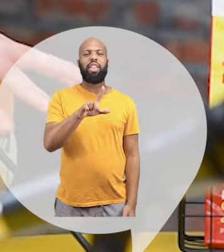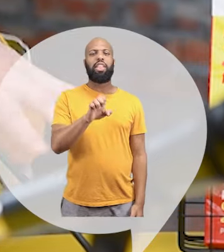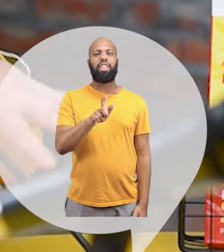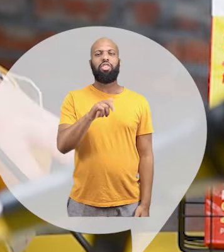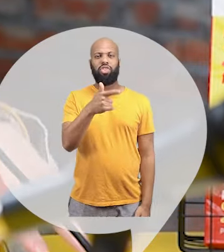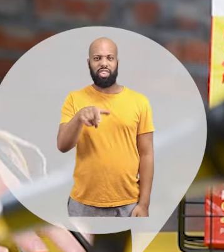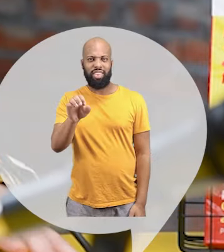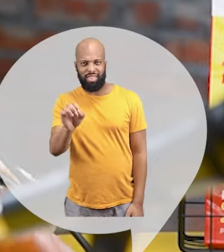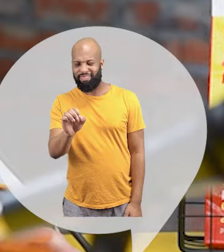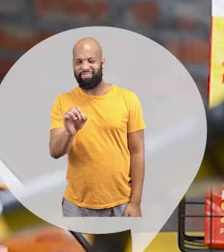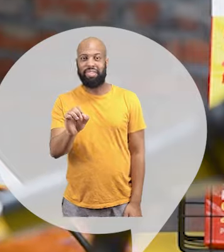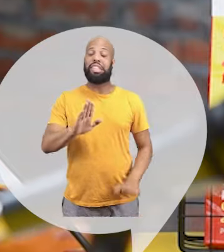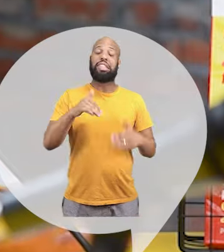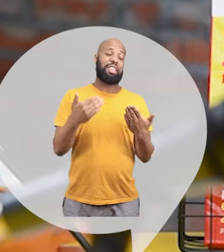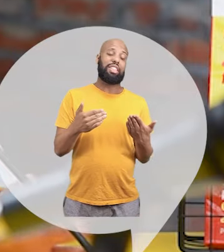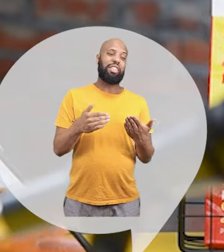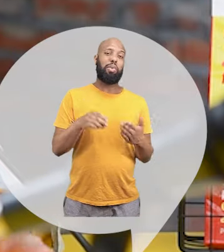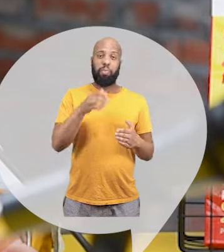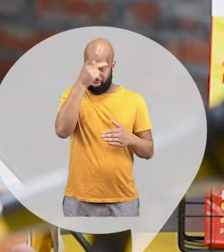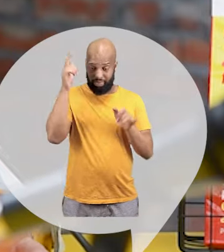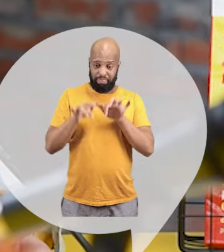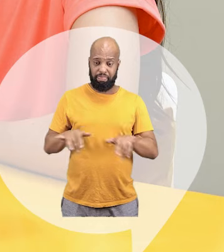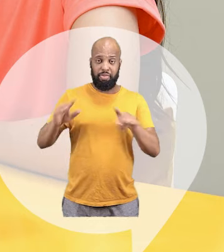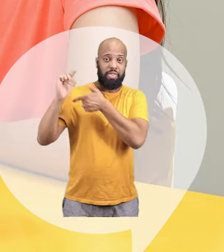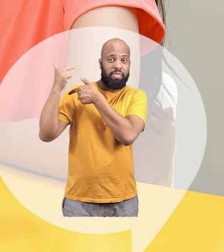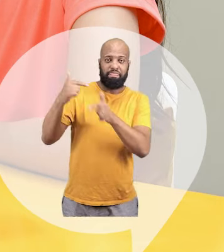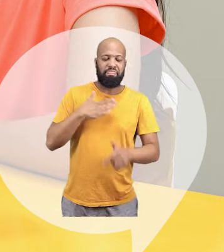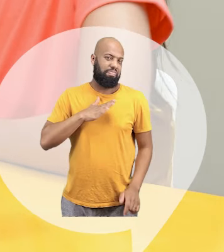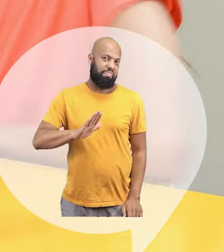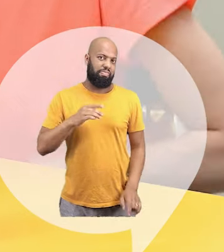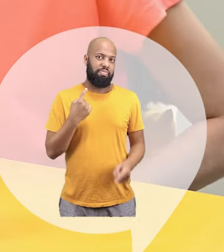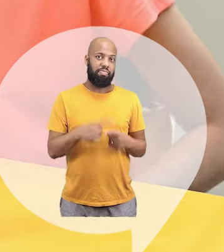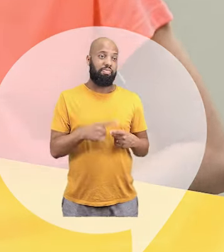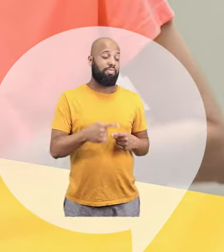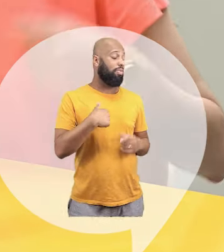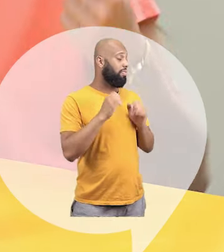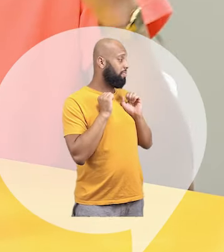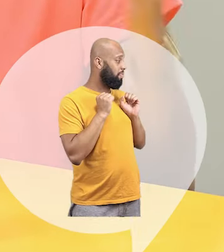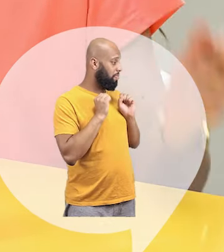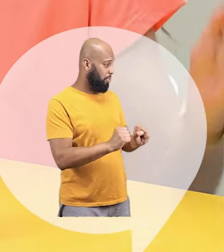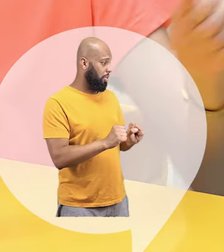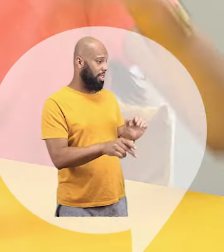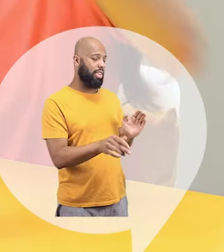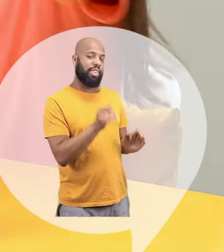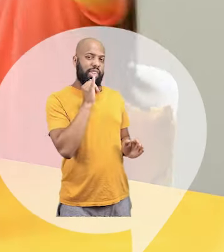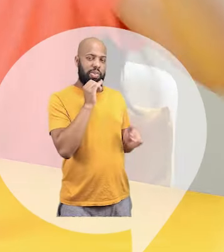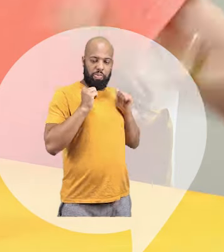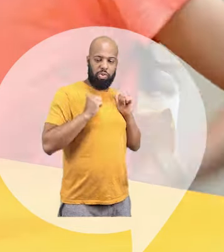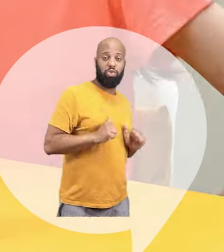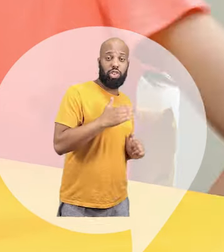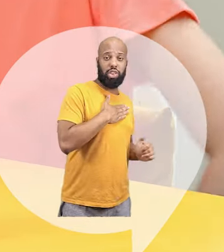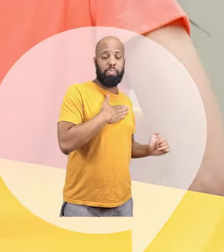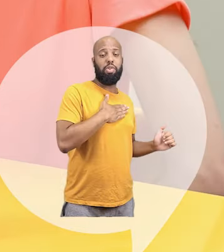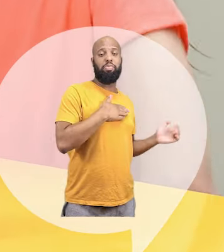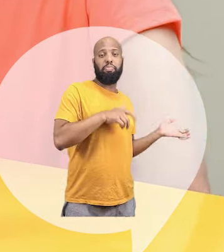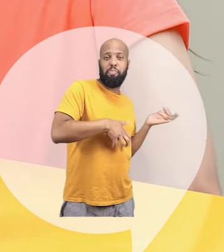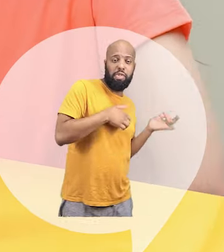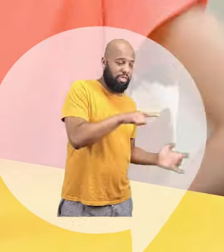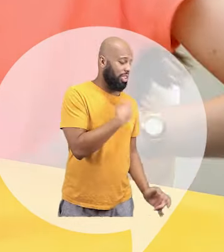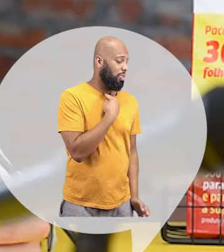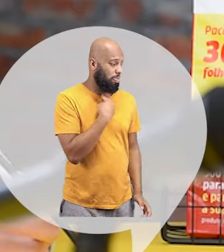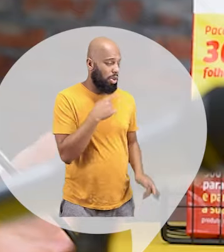cara muito bem visto pela galera que toca bar moça a gente né então tipo exato É só porque eu posso levar meu instrumento e você não consegue arrastar seus instrumentos até